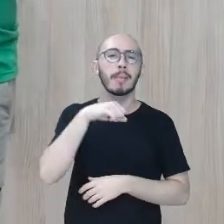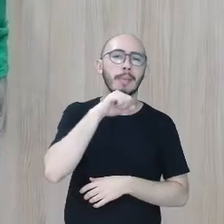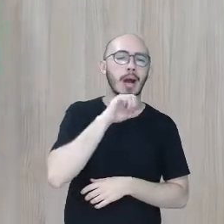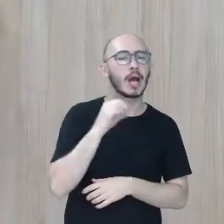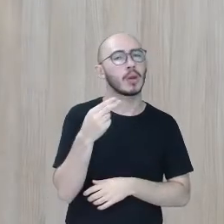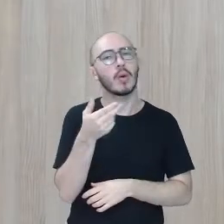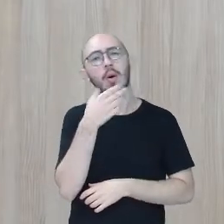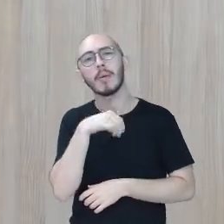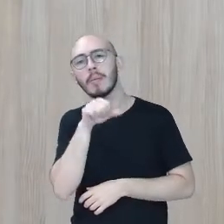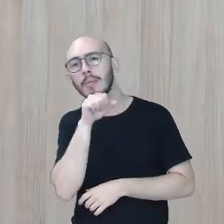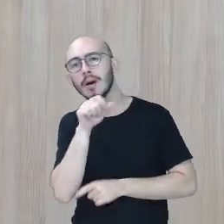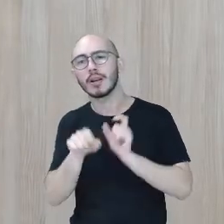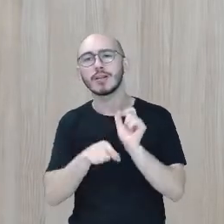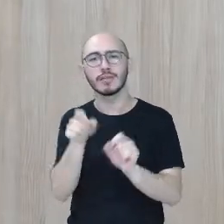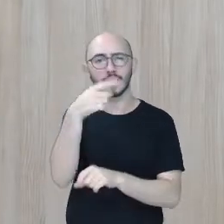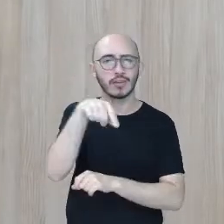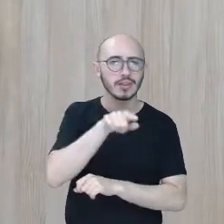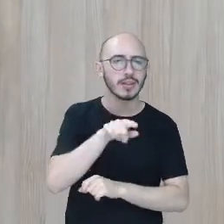né, que trabalha